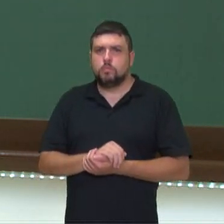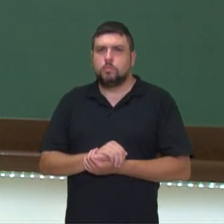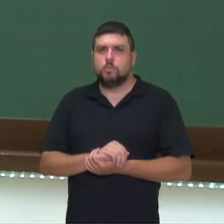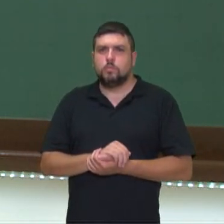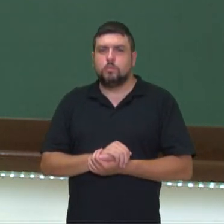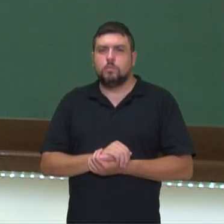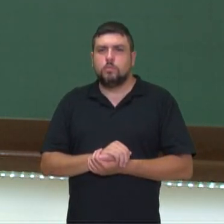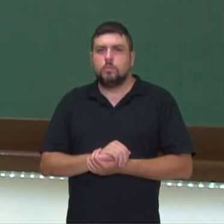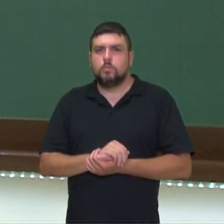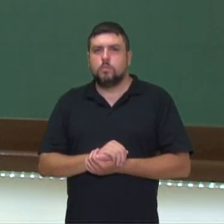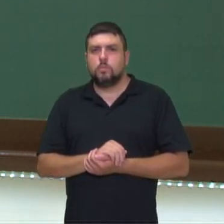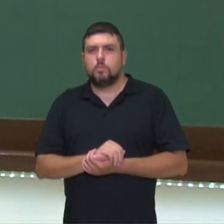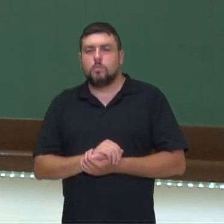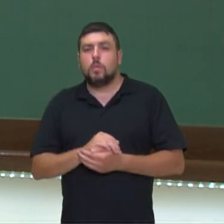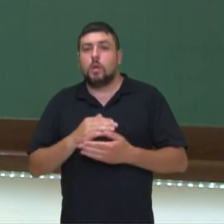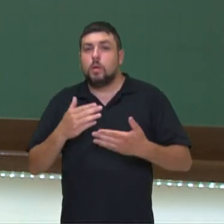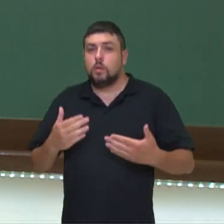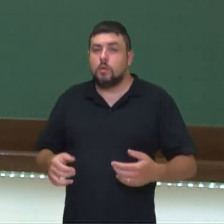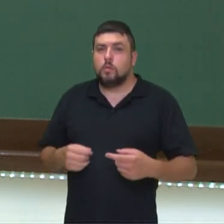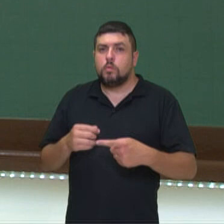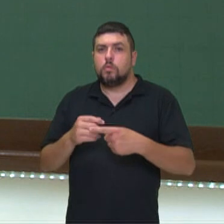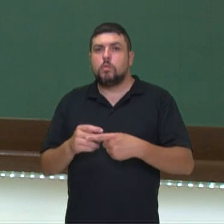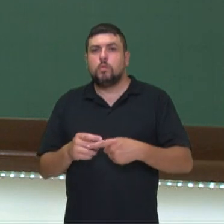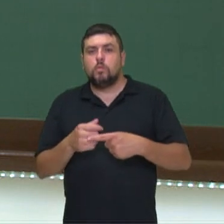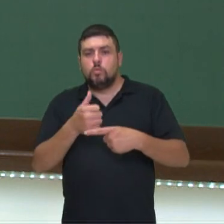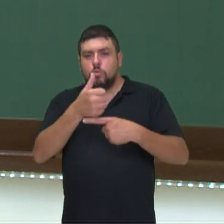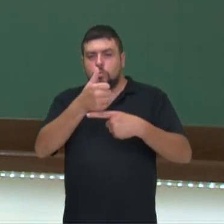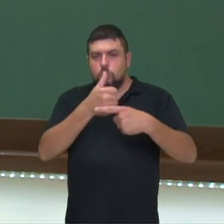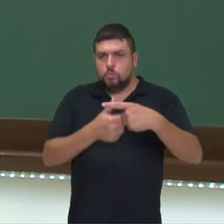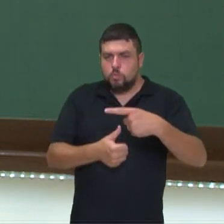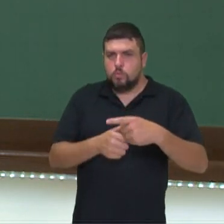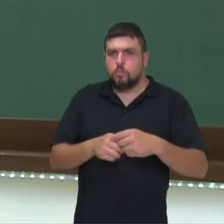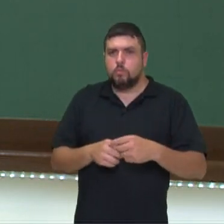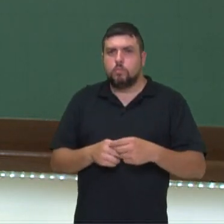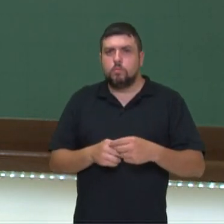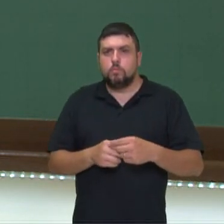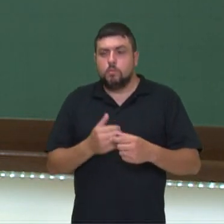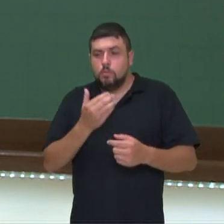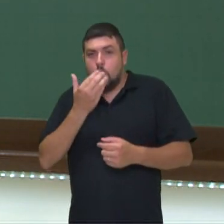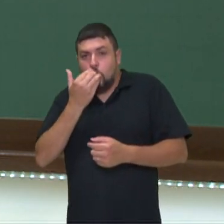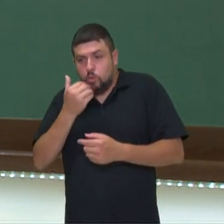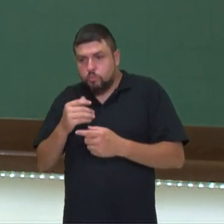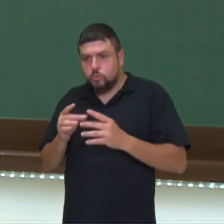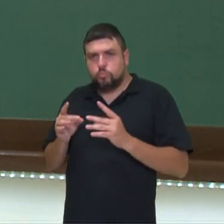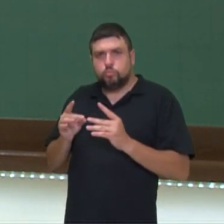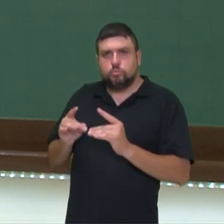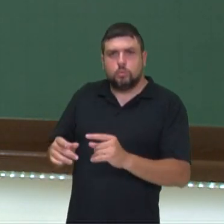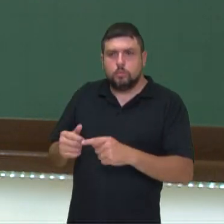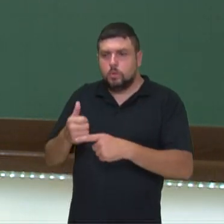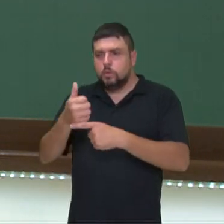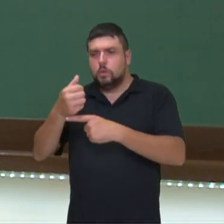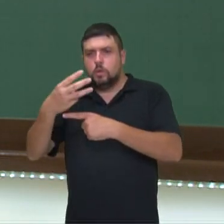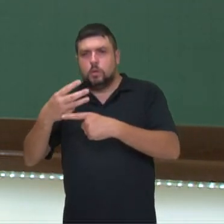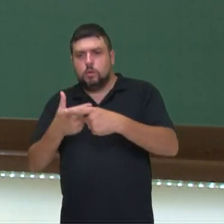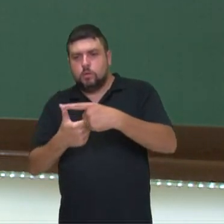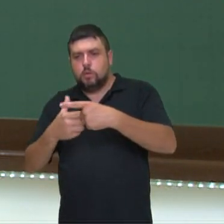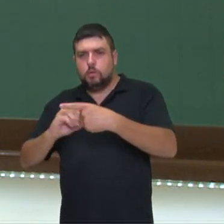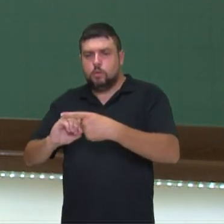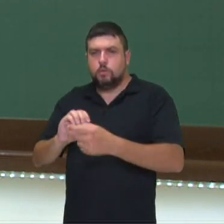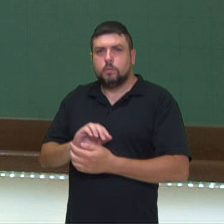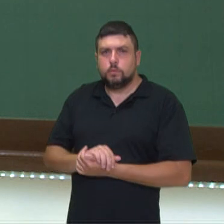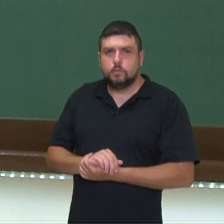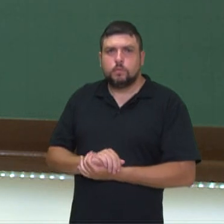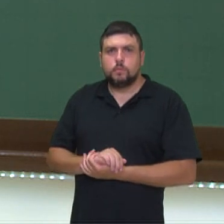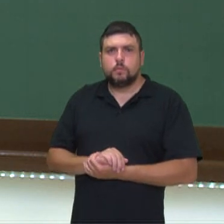um inteiro, um total, e eu comi 13 20avos. Eu não, né? As duas meninas lá. Certo?